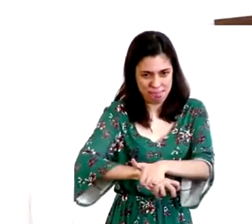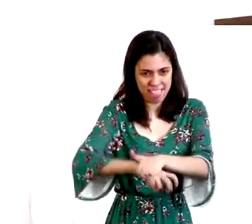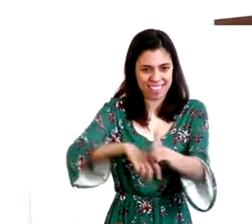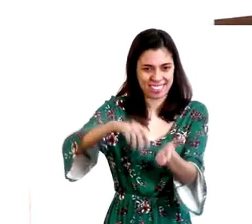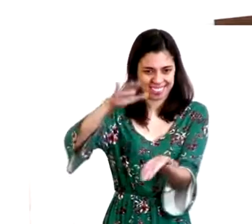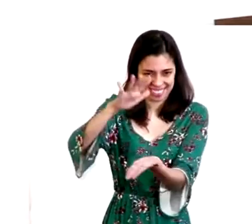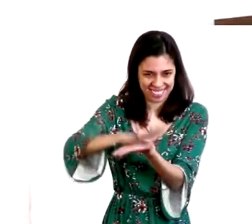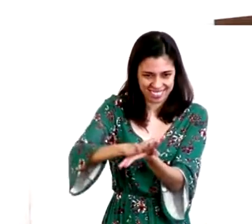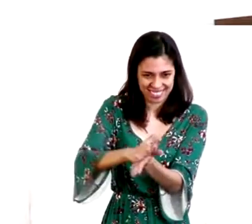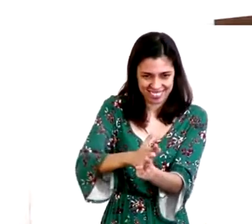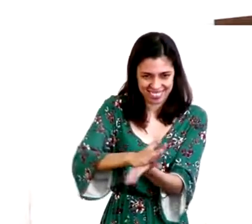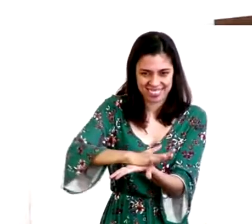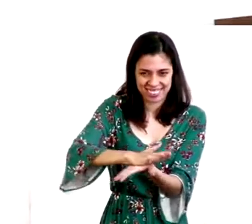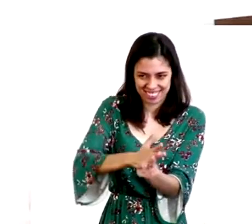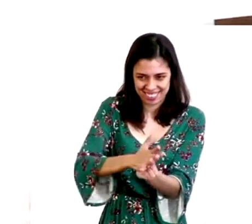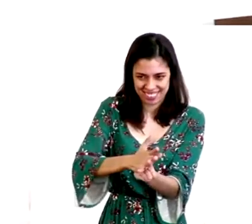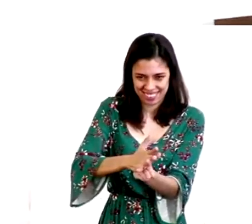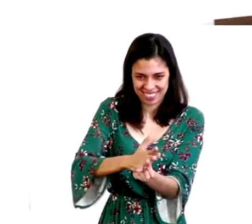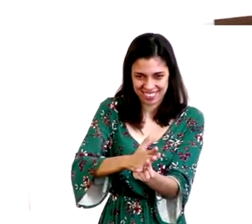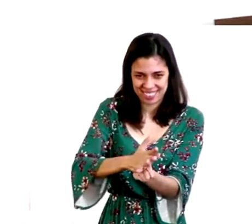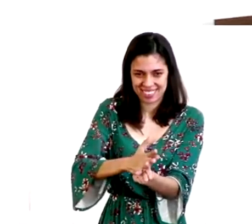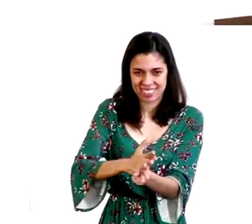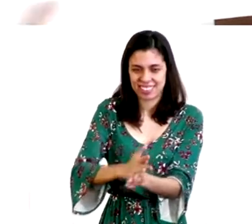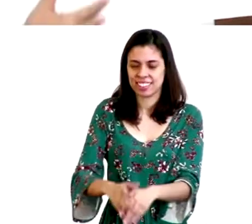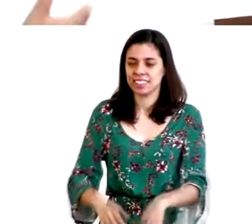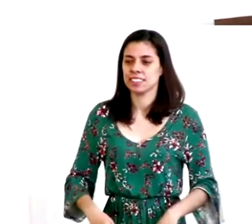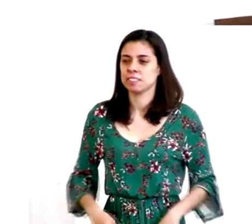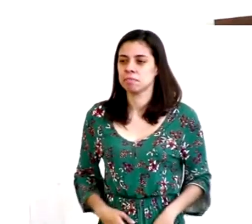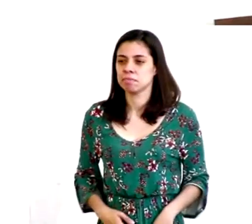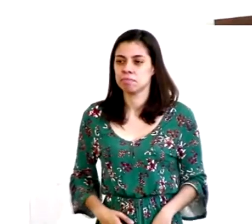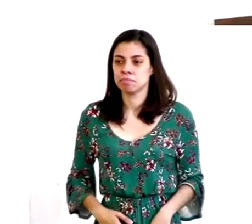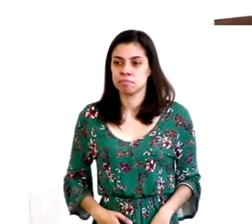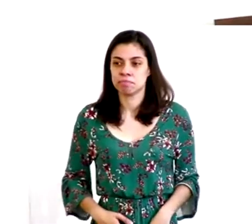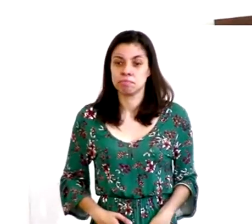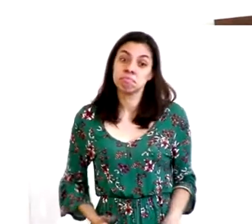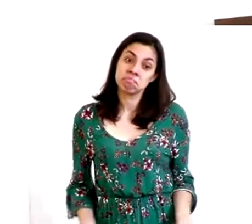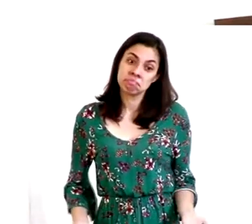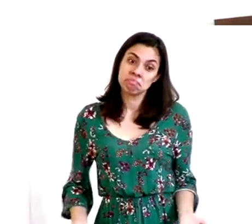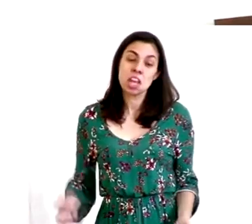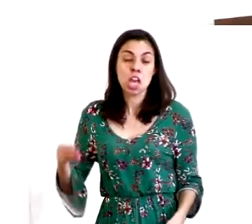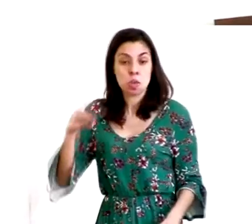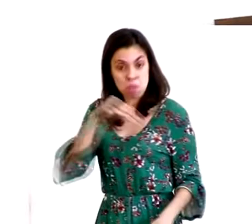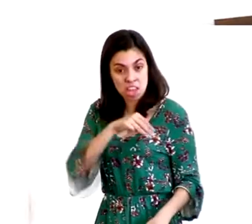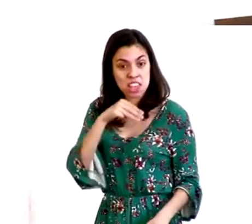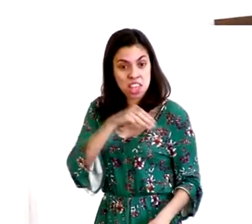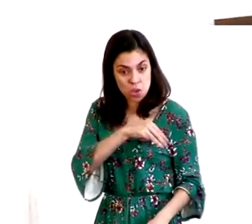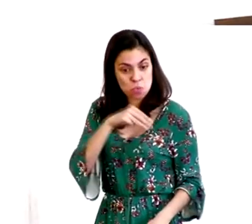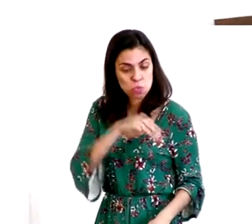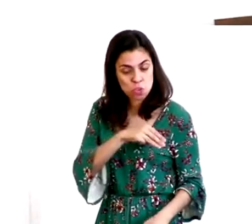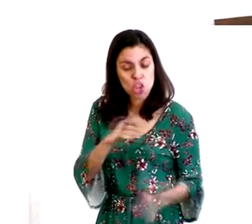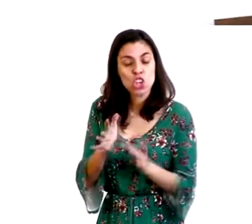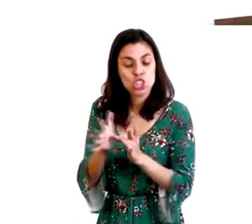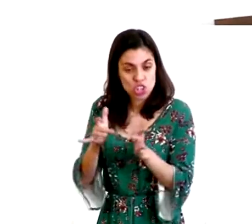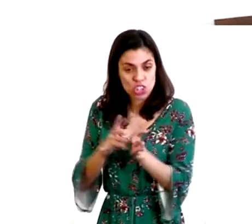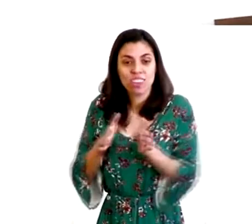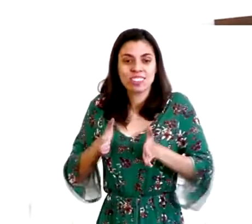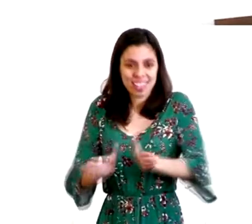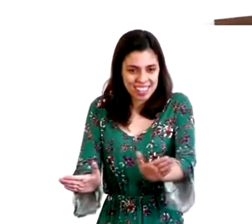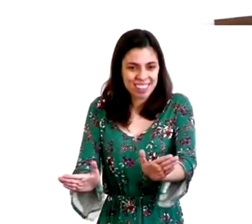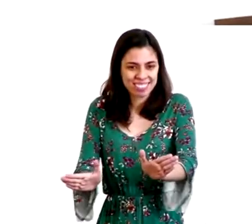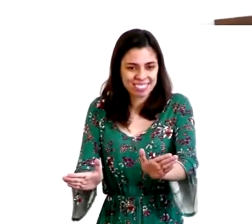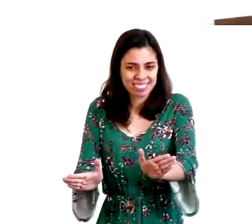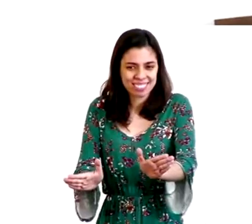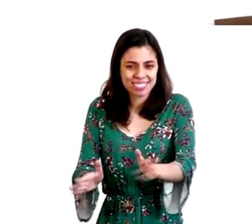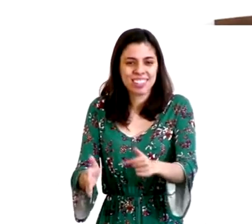e osso, o Deus feito homem, pregando a mensagem do reino. E foi a confissão